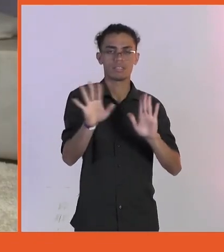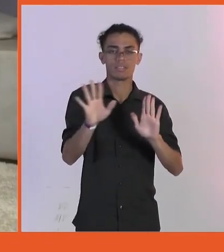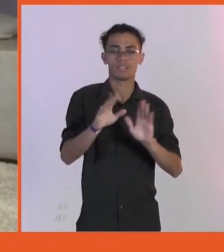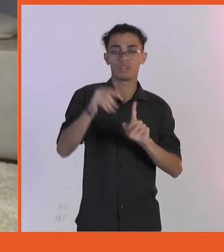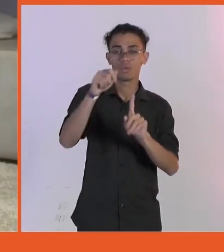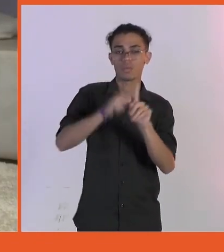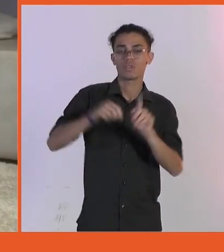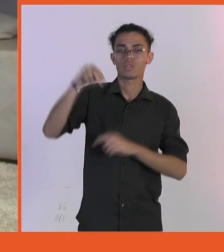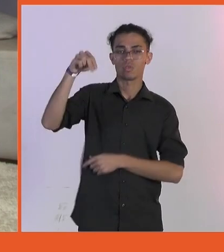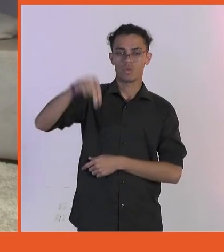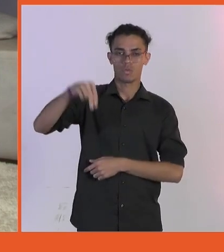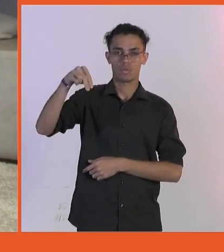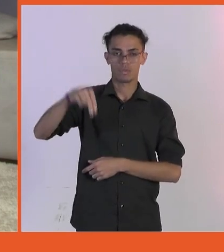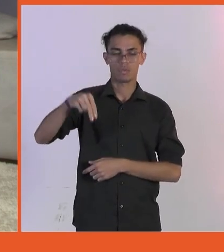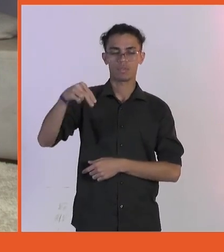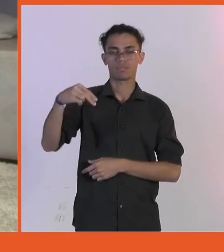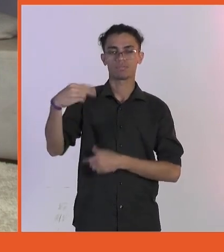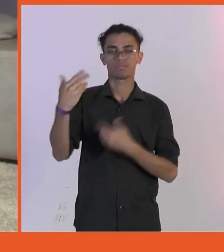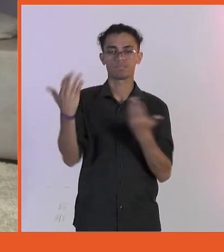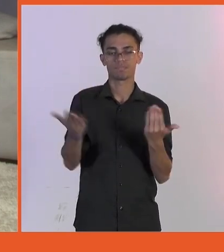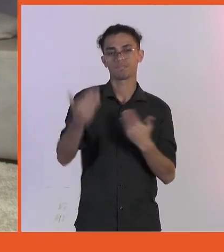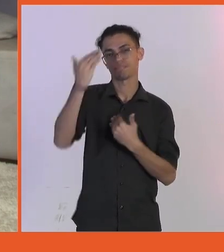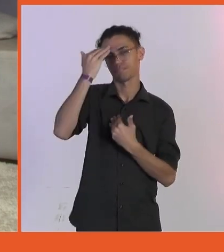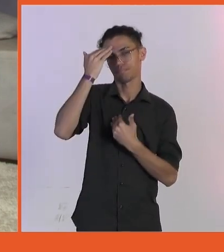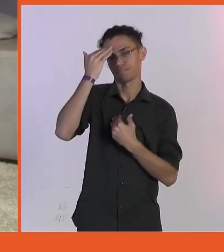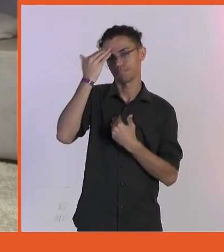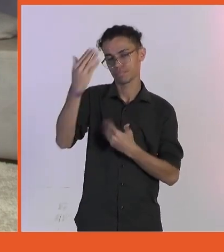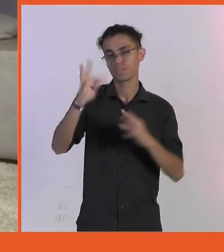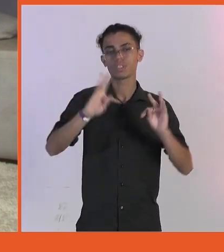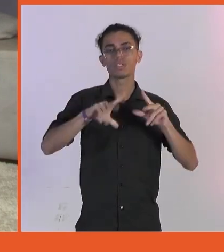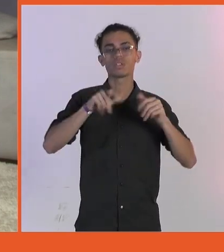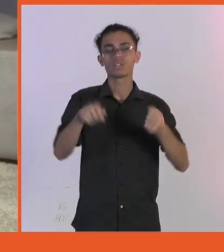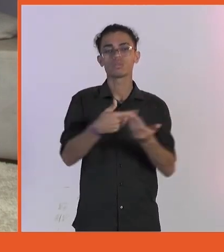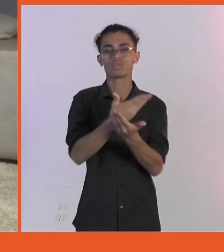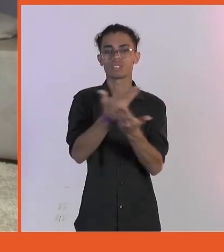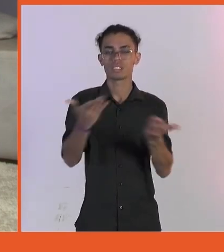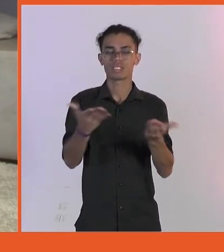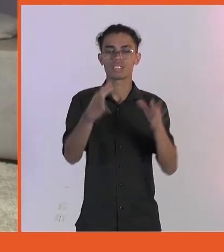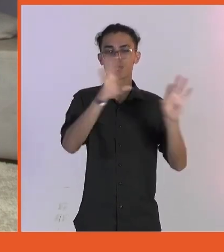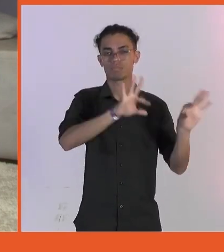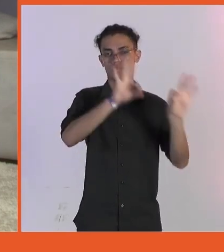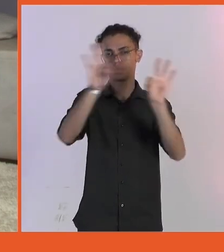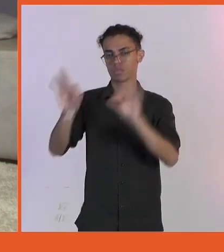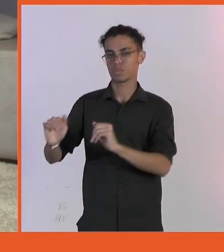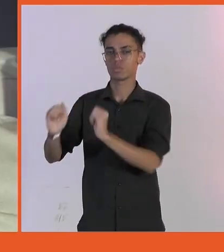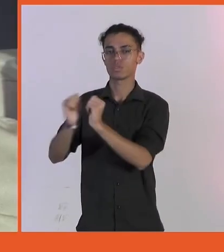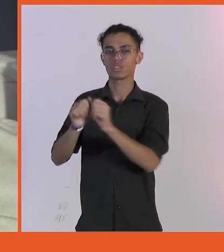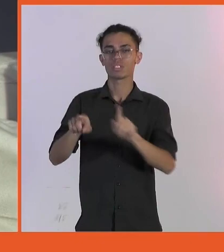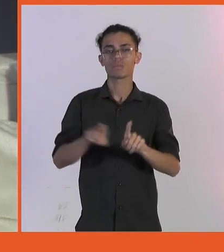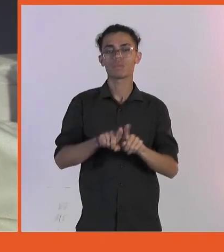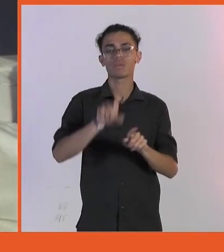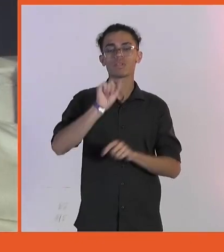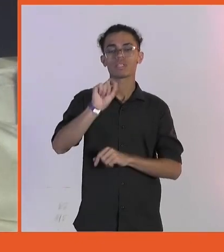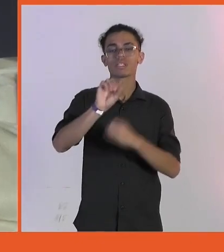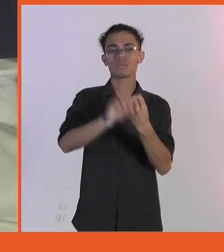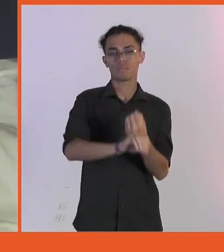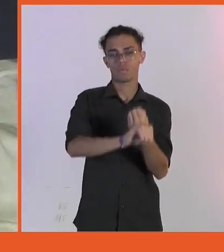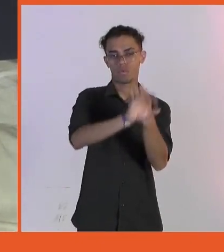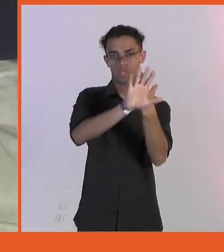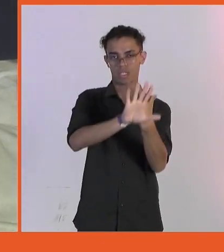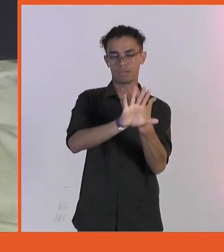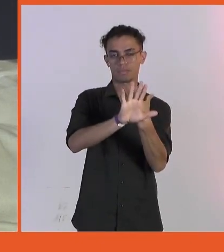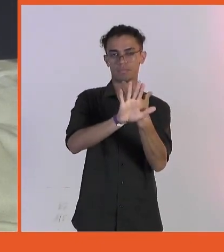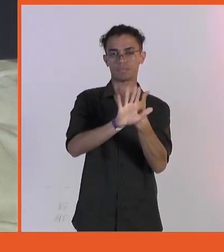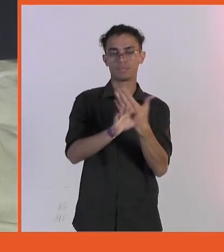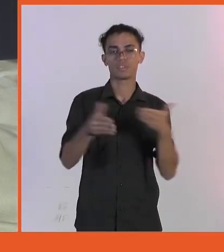novembro. Mas é isso, pessoal. Obrigada a todo mundo que está acompanhando a gente até aqui. Pessoal que está acompanhando a gente online,